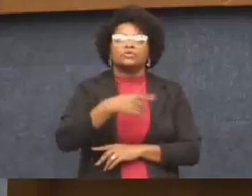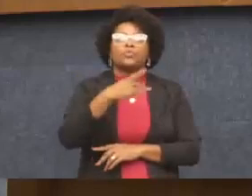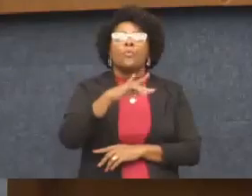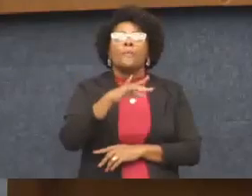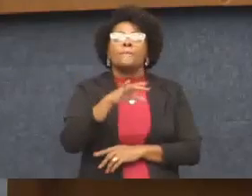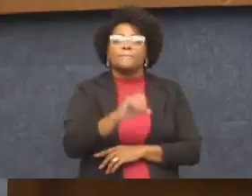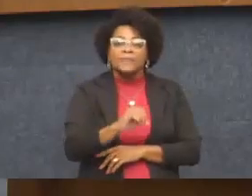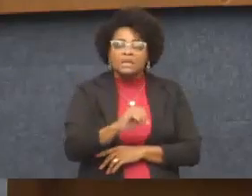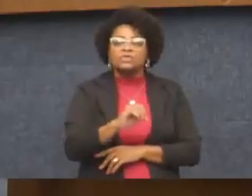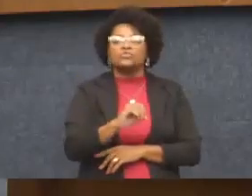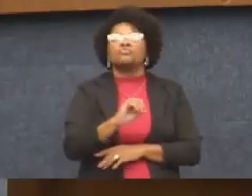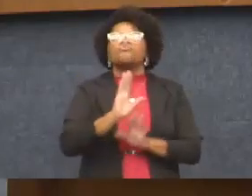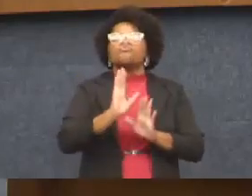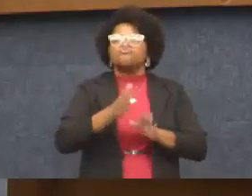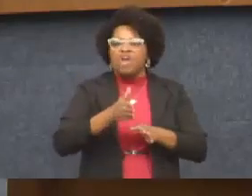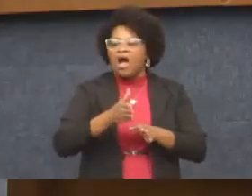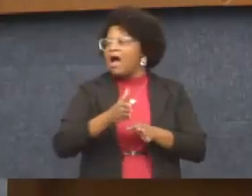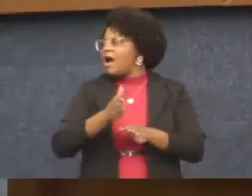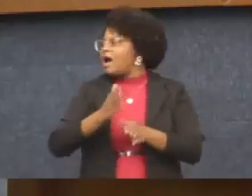pelo prefeito Fuad.